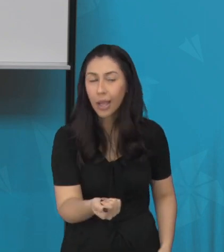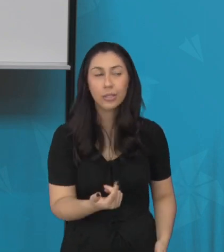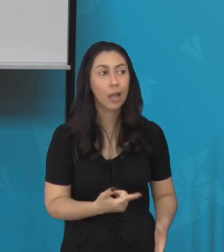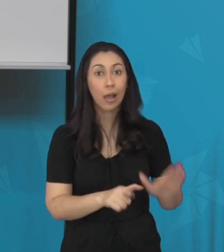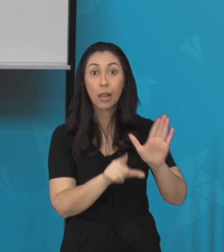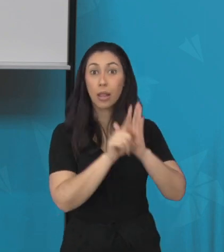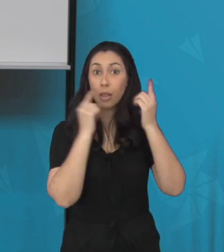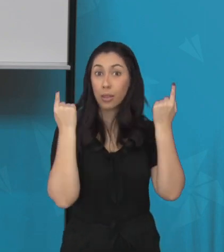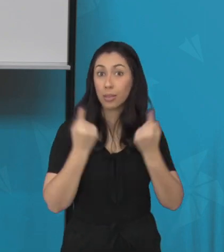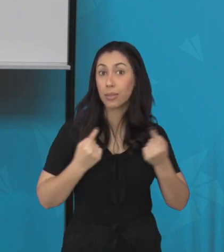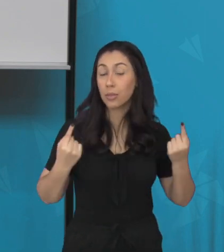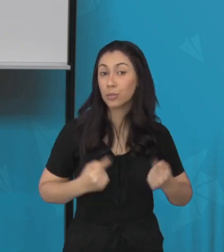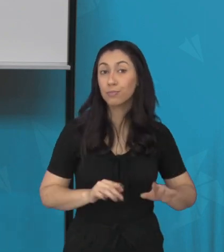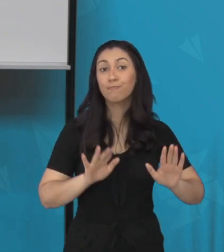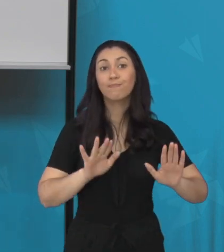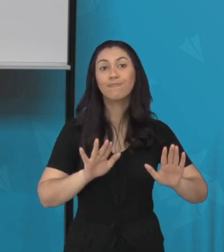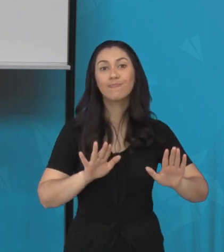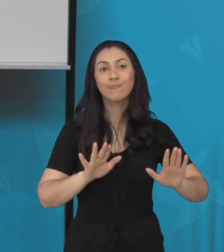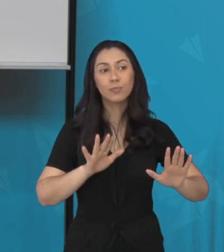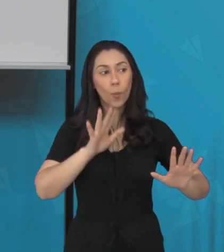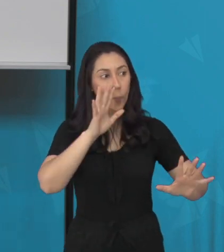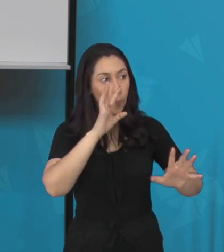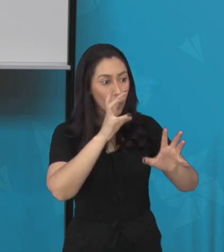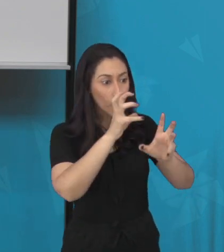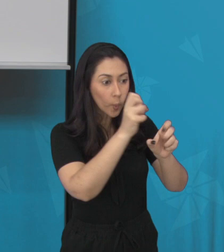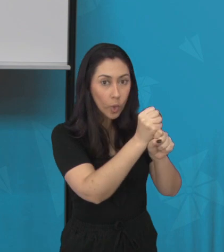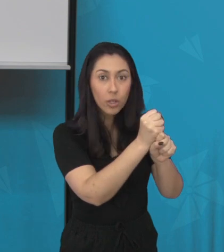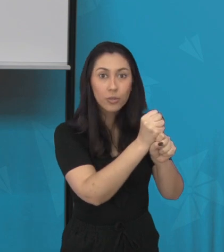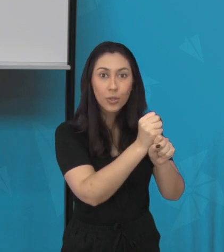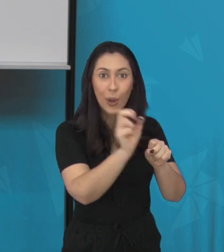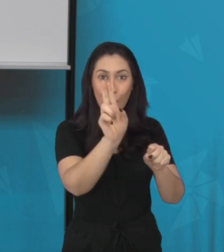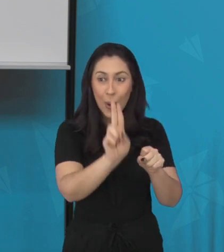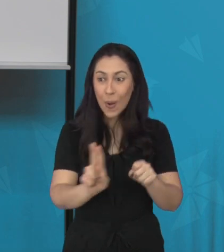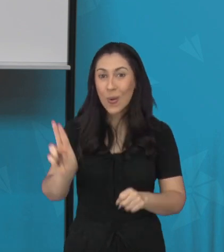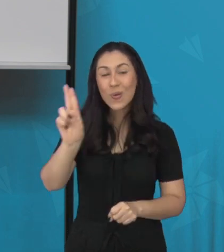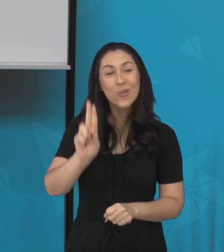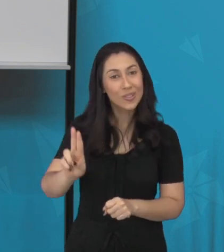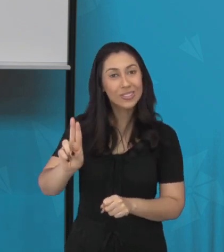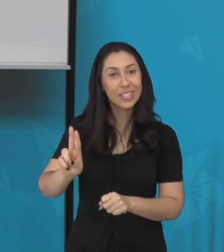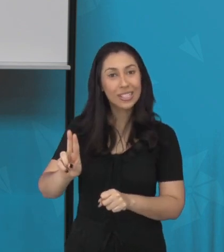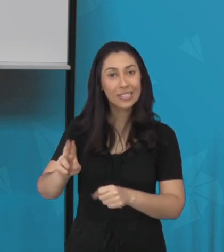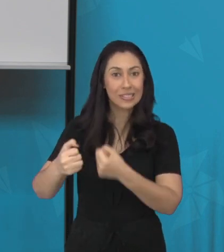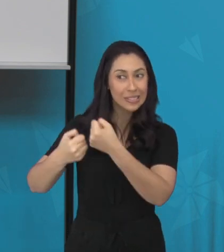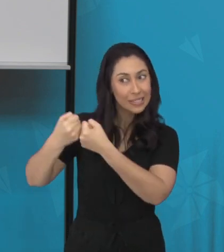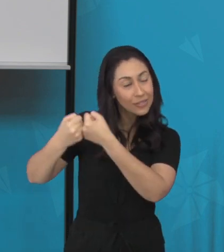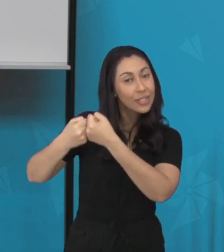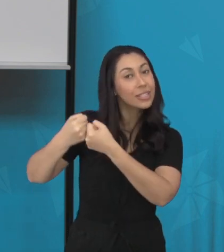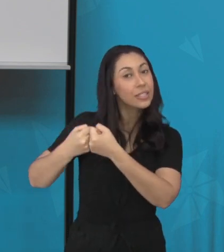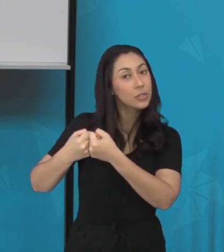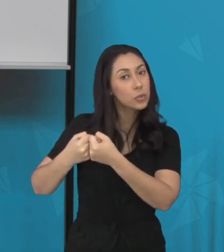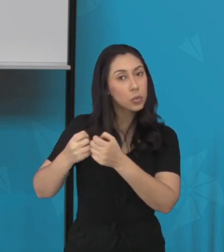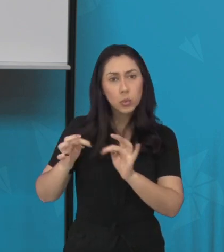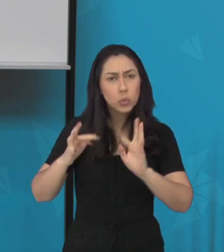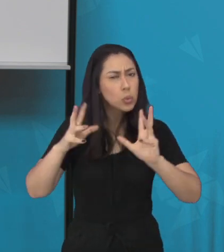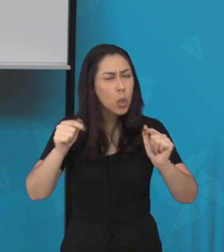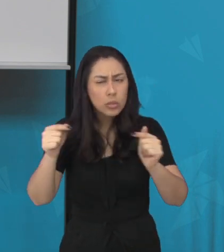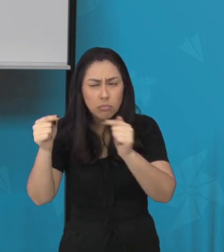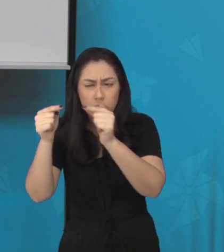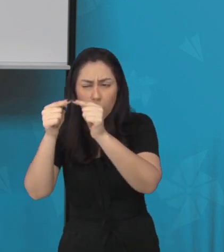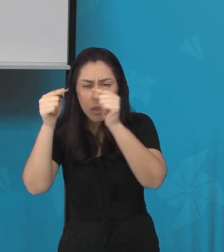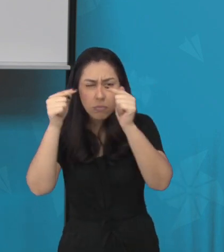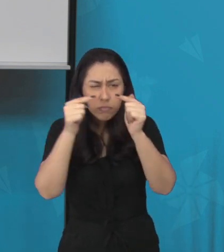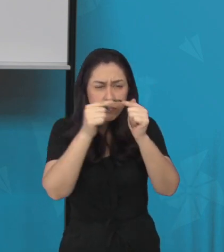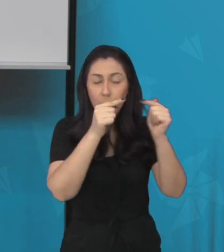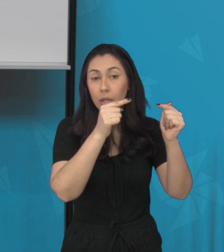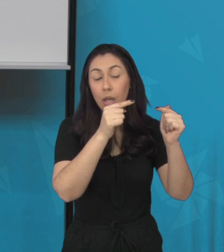de Newton. Agora a gente já insere força de atrito. E todas as questões começam a se conectar. E você tem que dominar